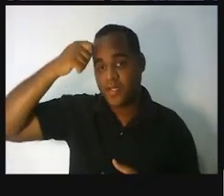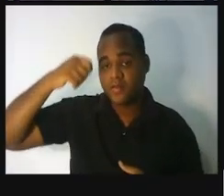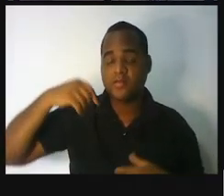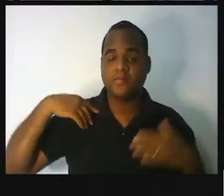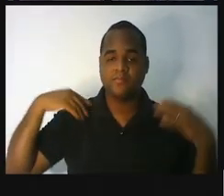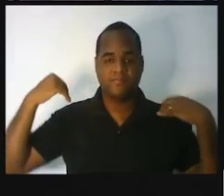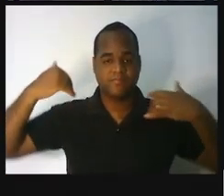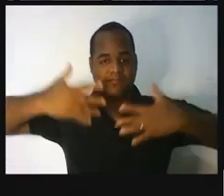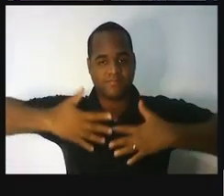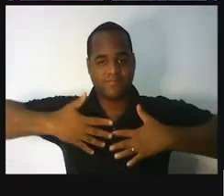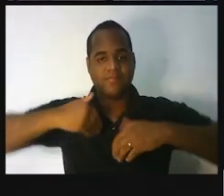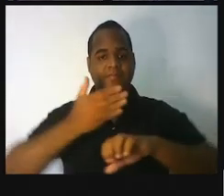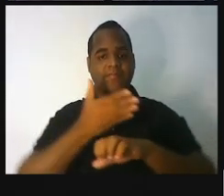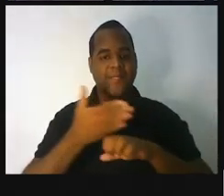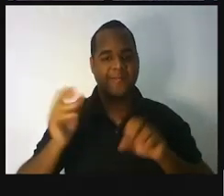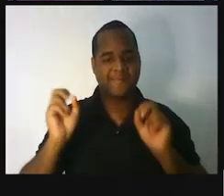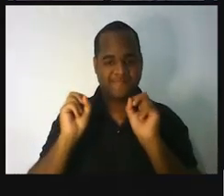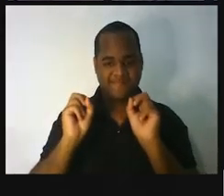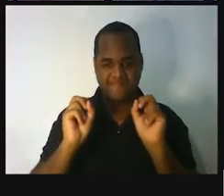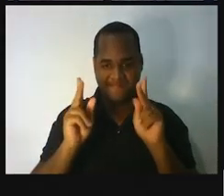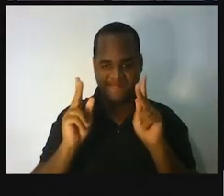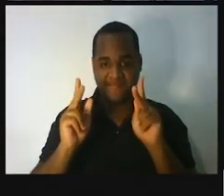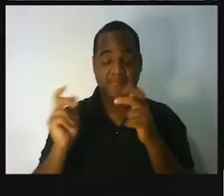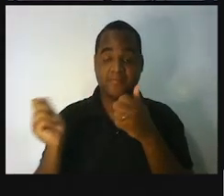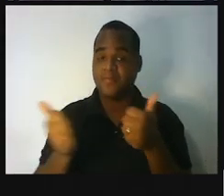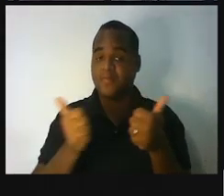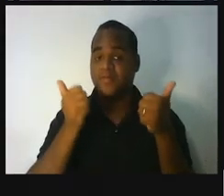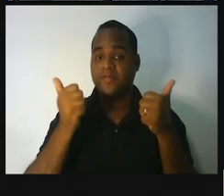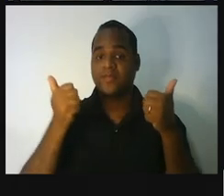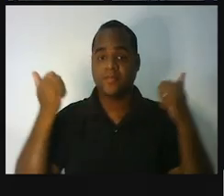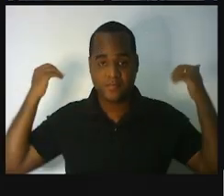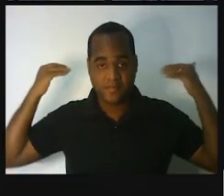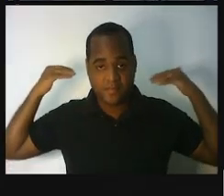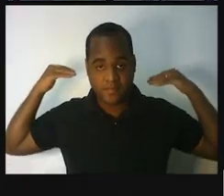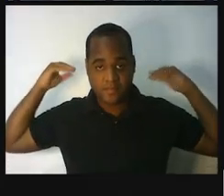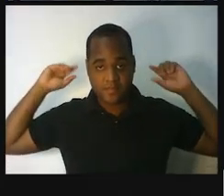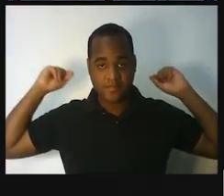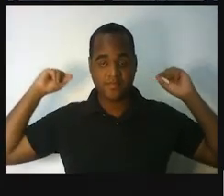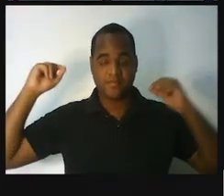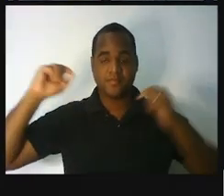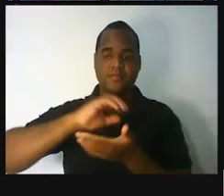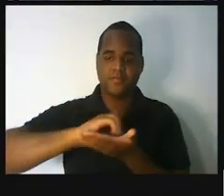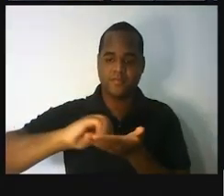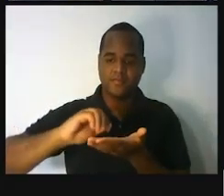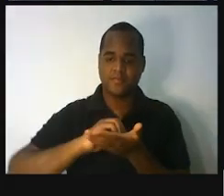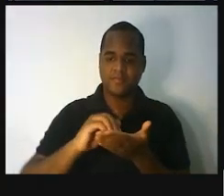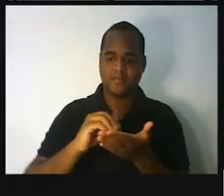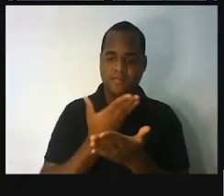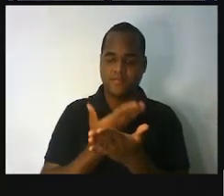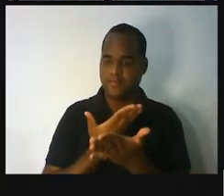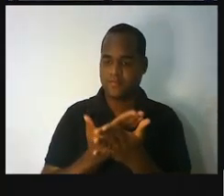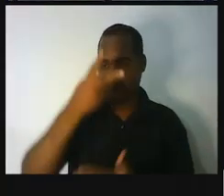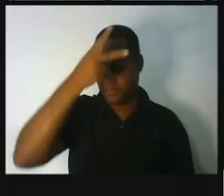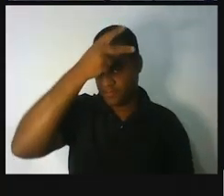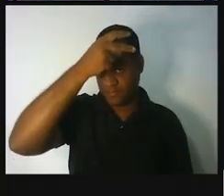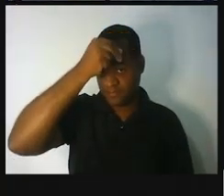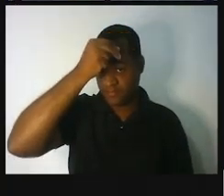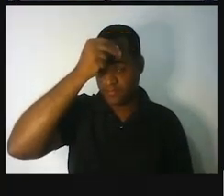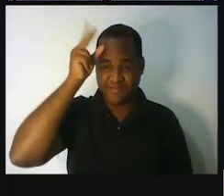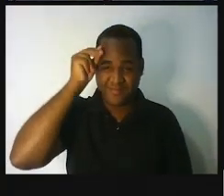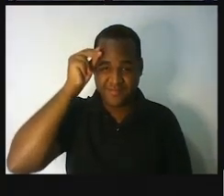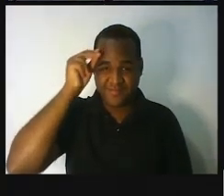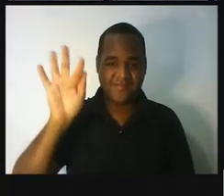um jaleco branco, tudo bem? Atrás de mim se encontra o cartaz da Secretaria Municipal de Educação